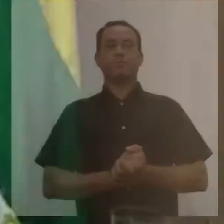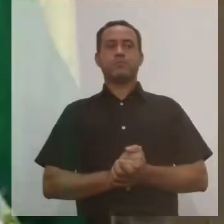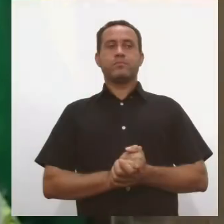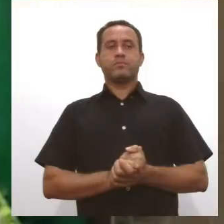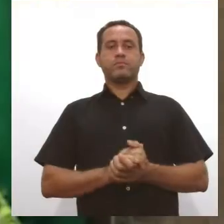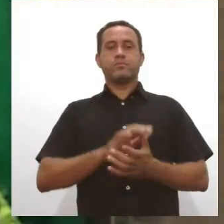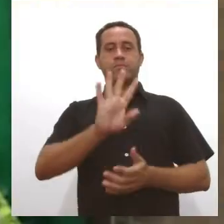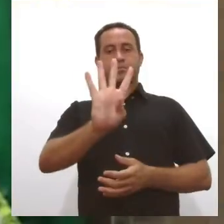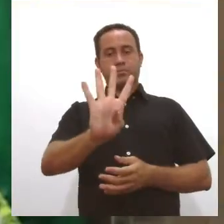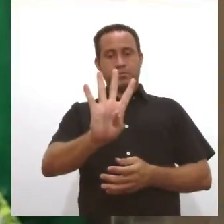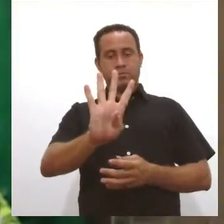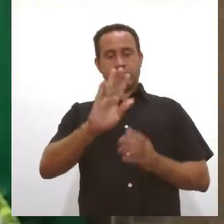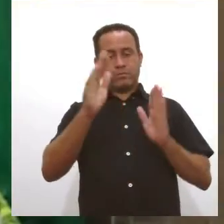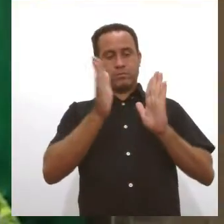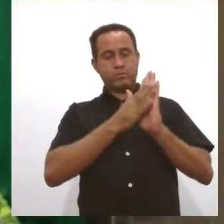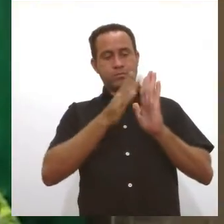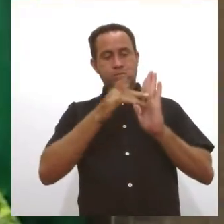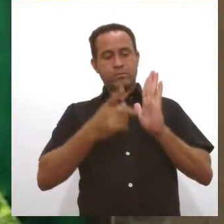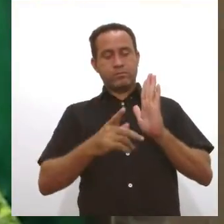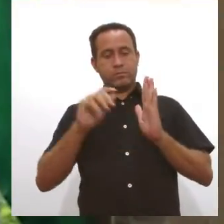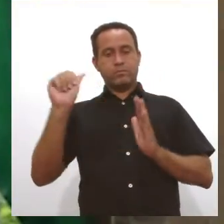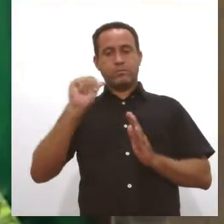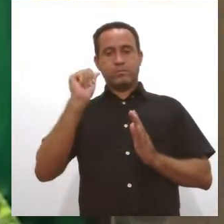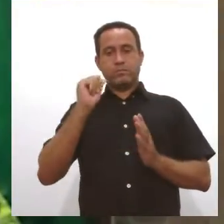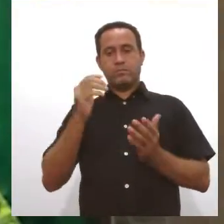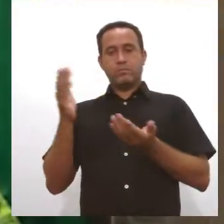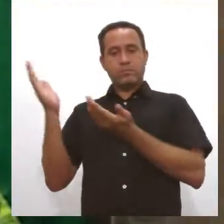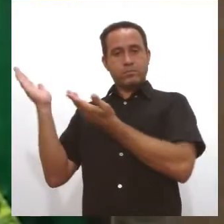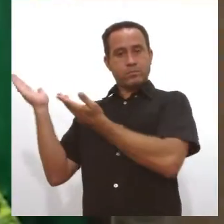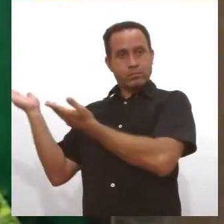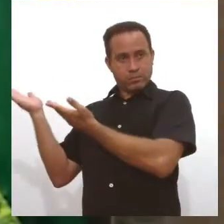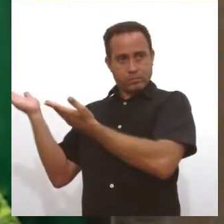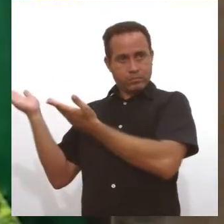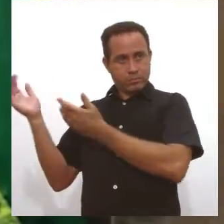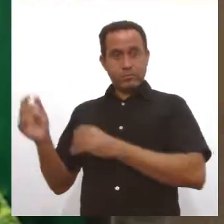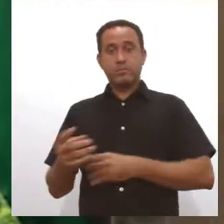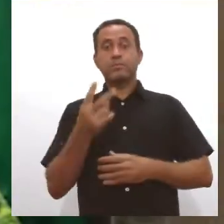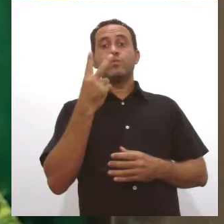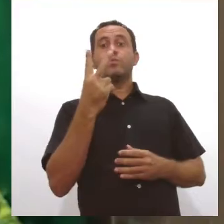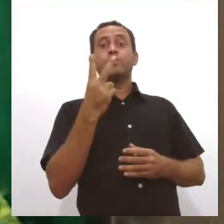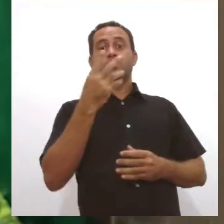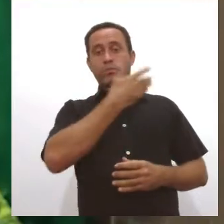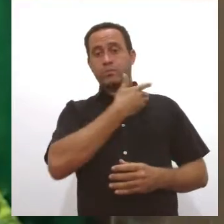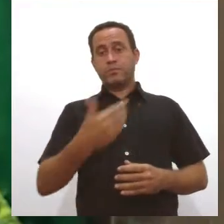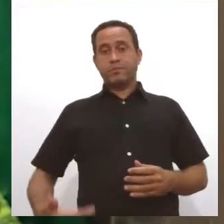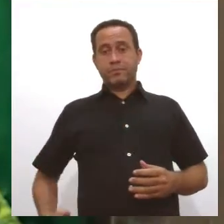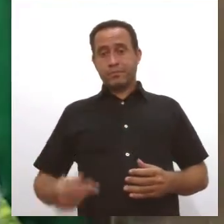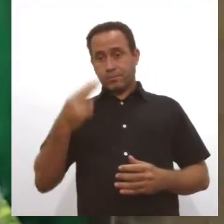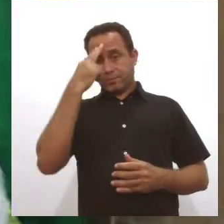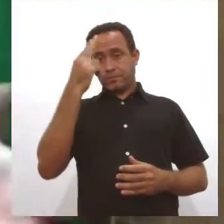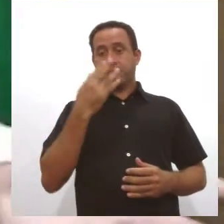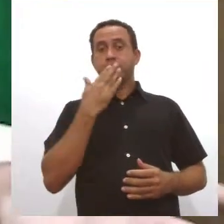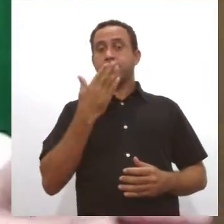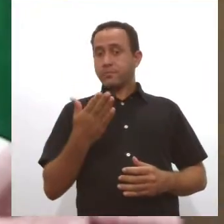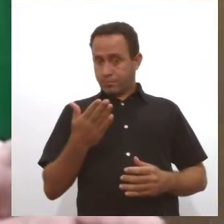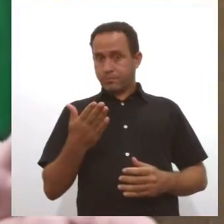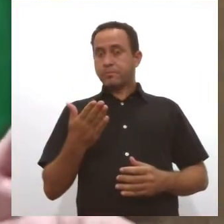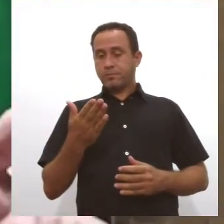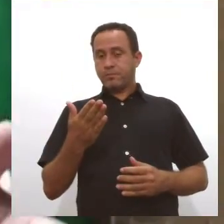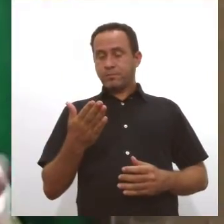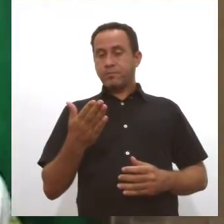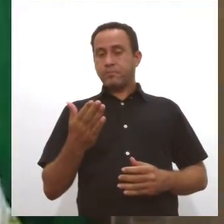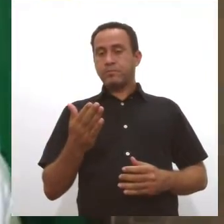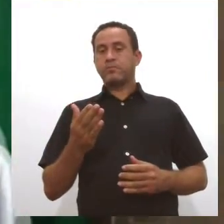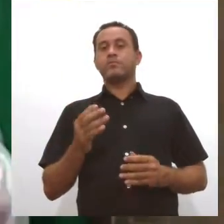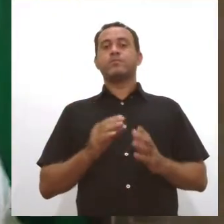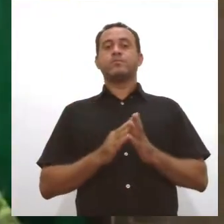Quatro delas foram de autoria do deputado Ibrahim Monteiro. Duas solicitam ao governador do estado de Sergipe, Belivaldo Chagas, por meio